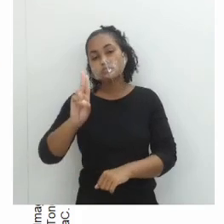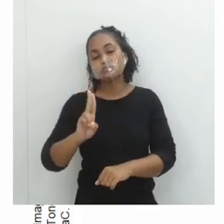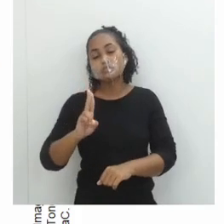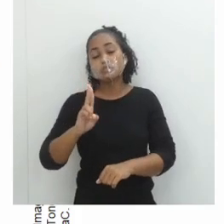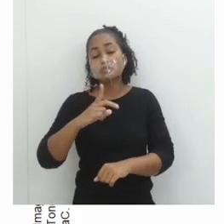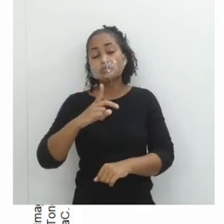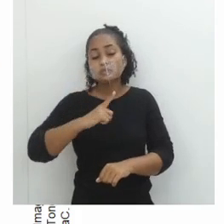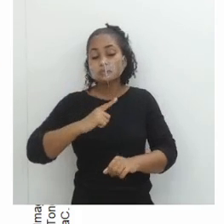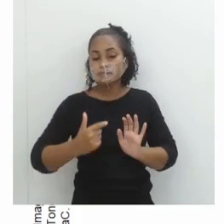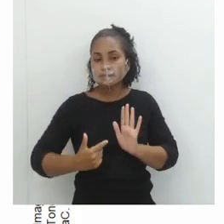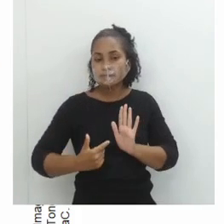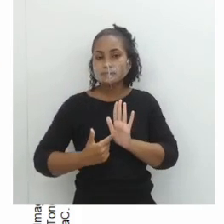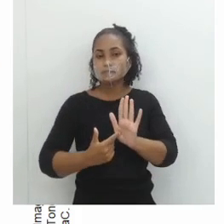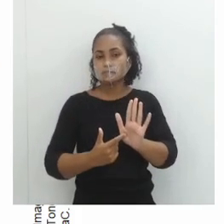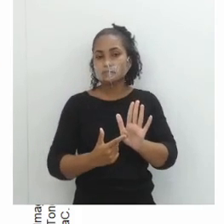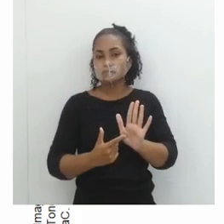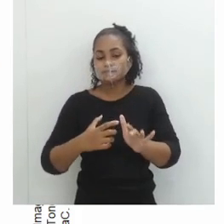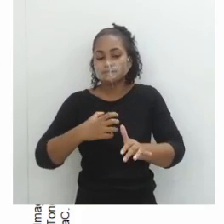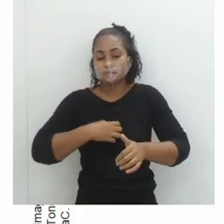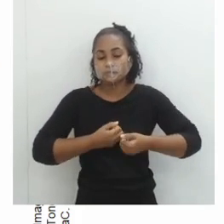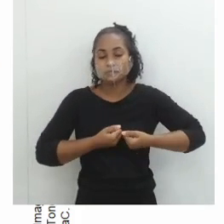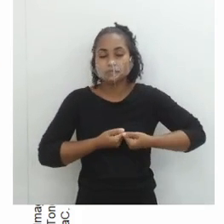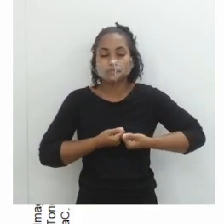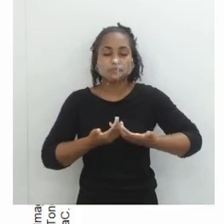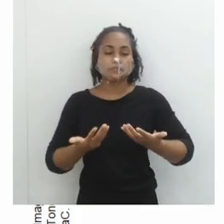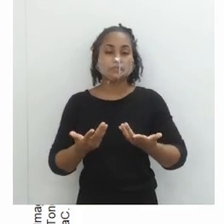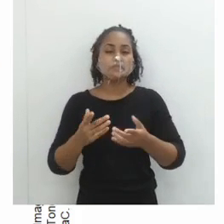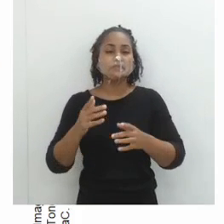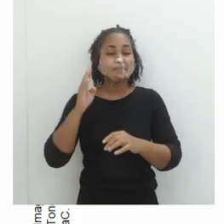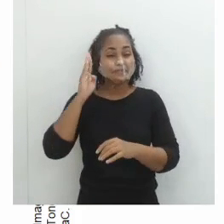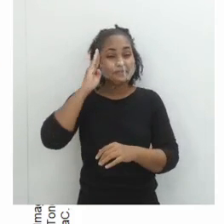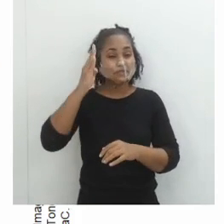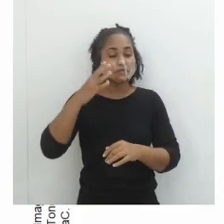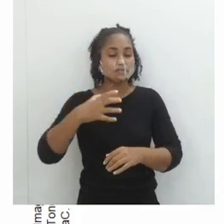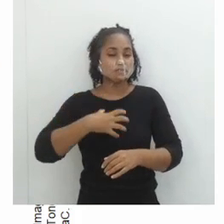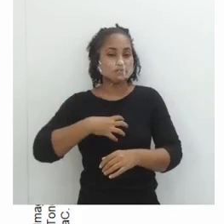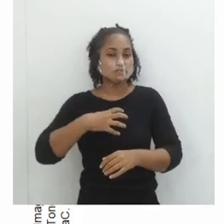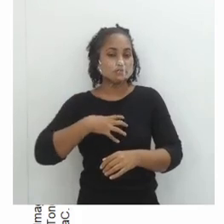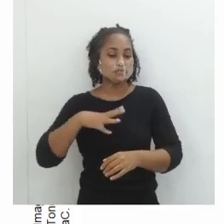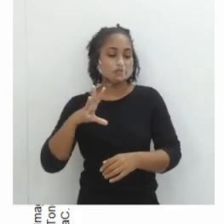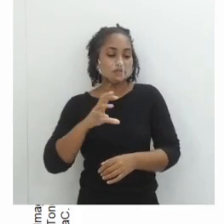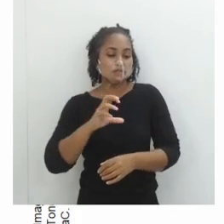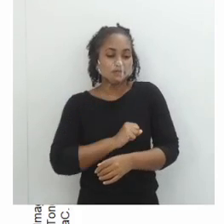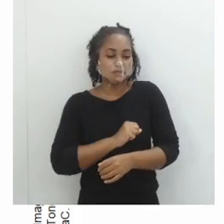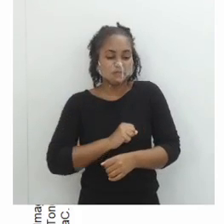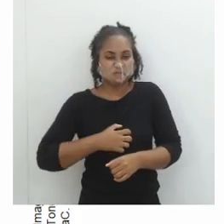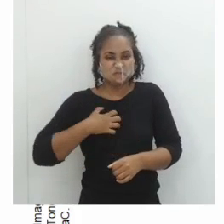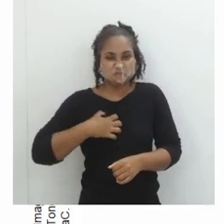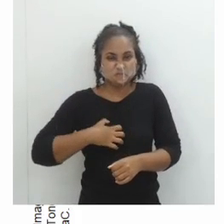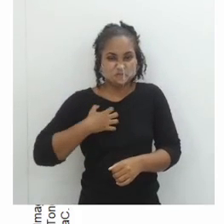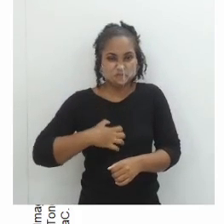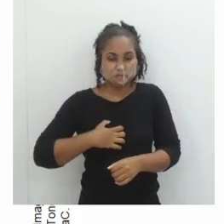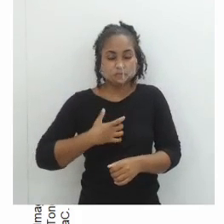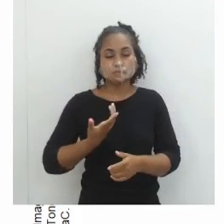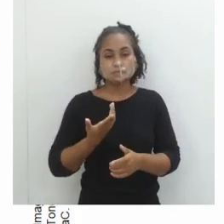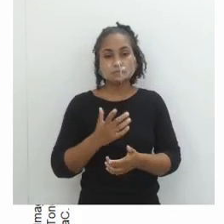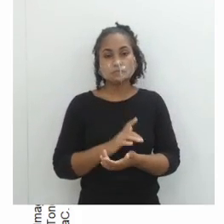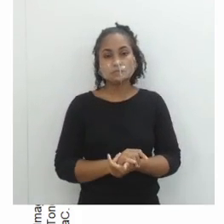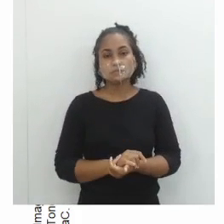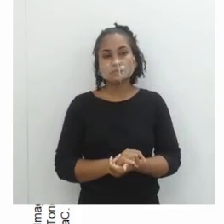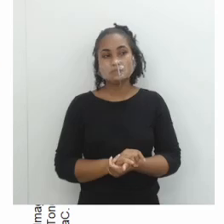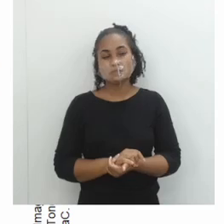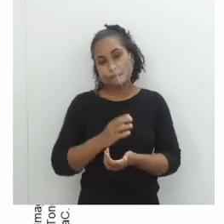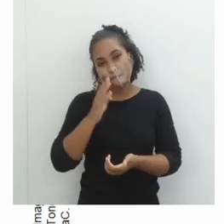para manifestar os seus sentimentos, principalmente os sentimentos de amor e ódio, que é aquele